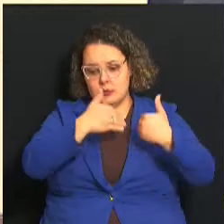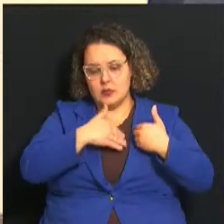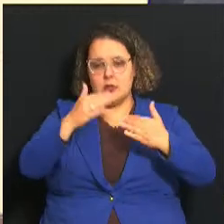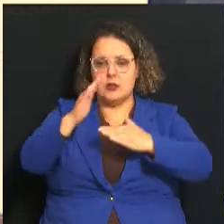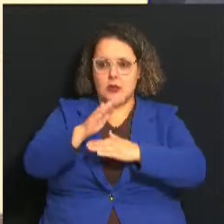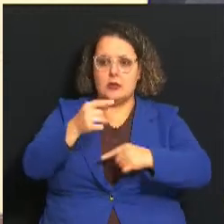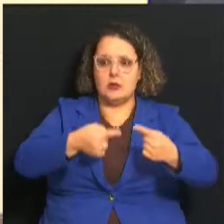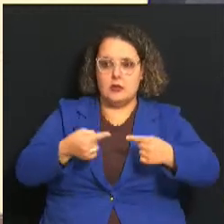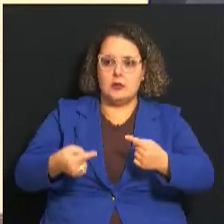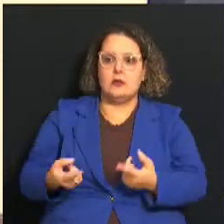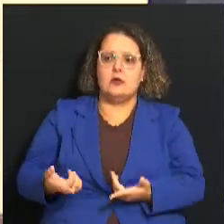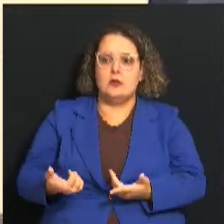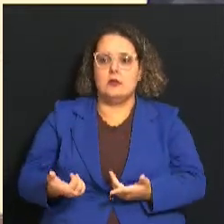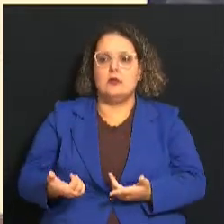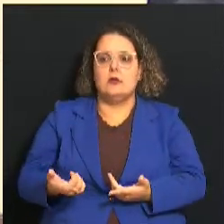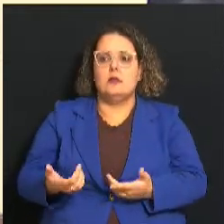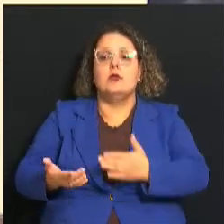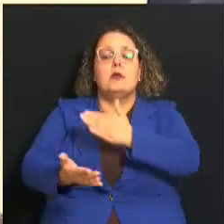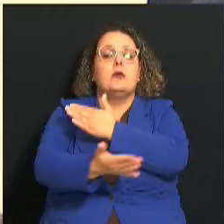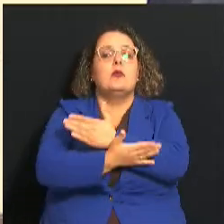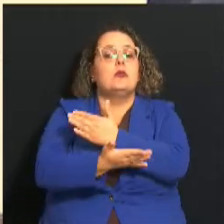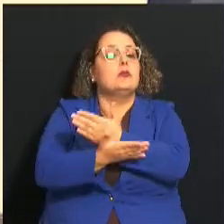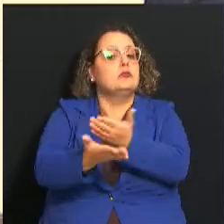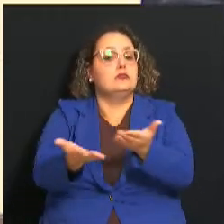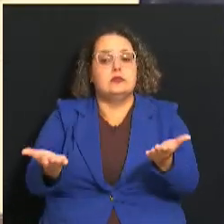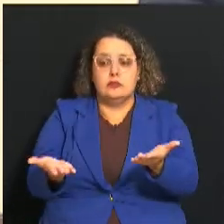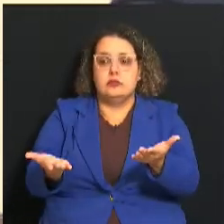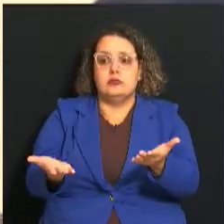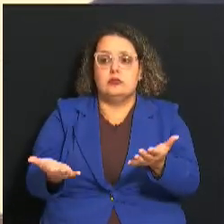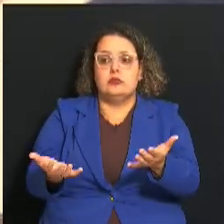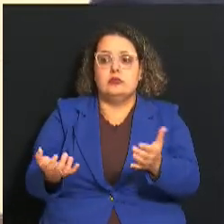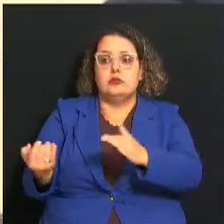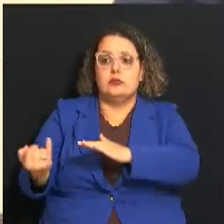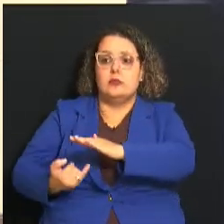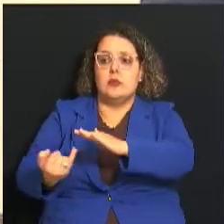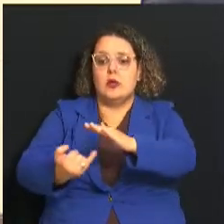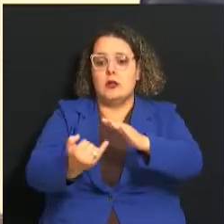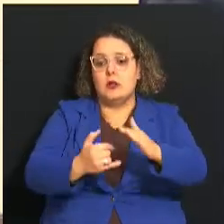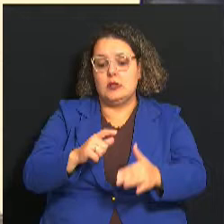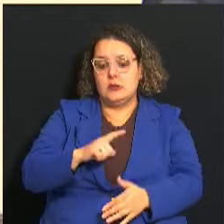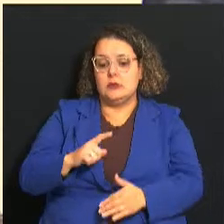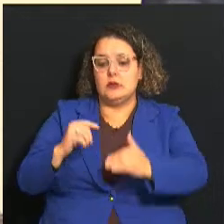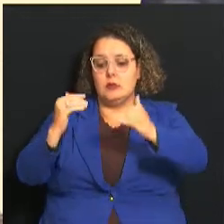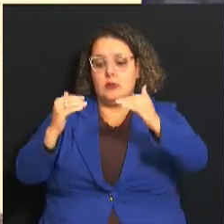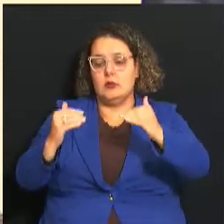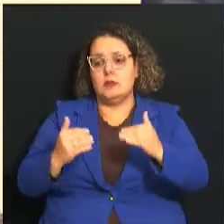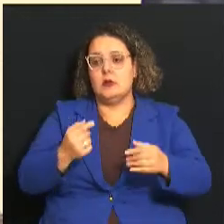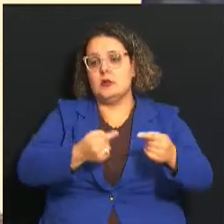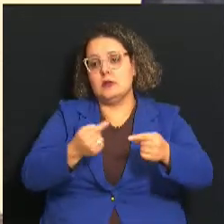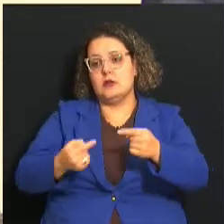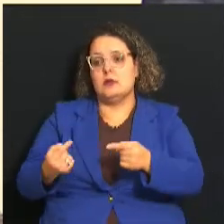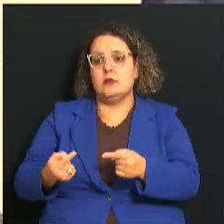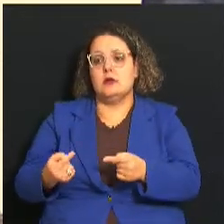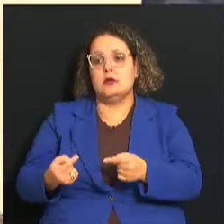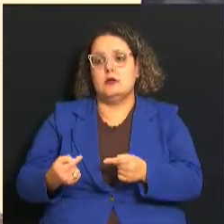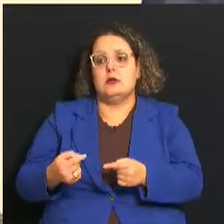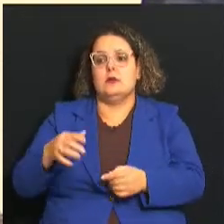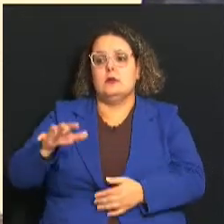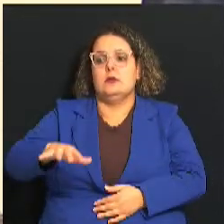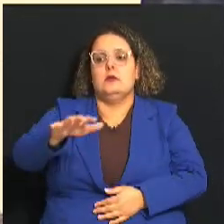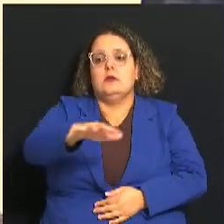inclusive contando com a contribuição dessas outras instâncias que têm debatido e discutido, às vezes